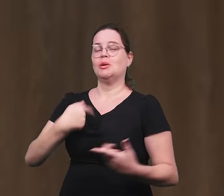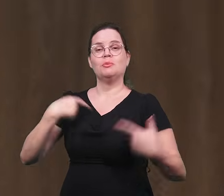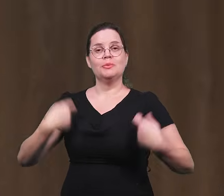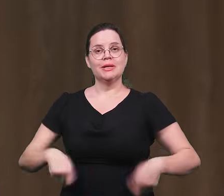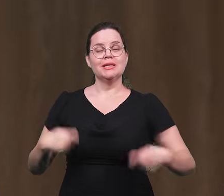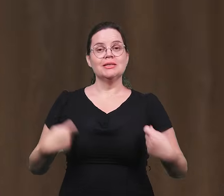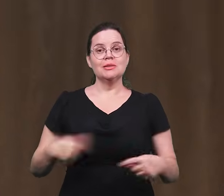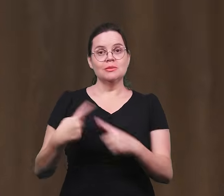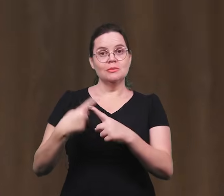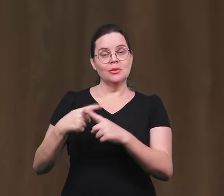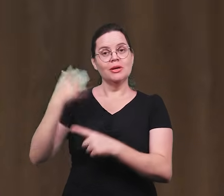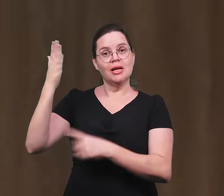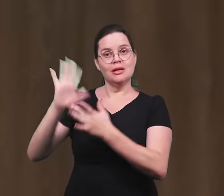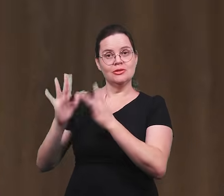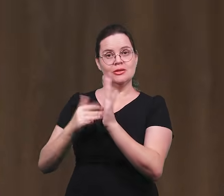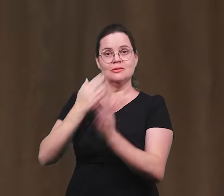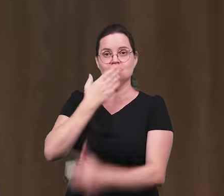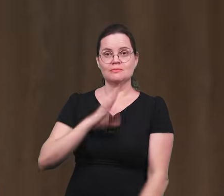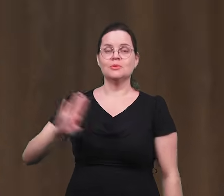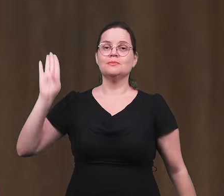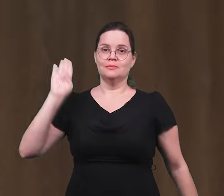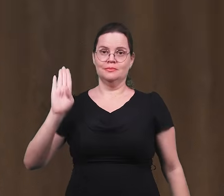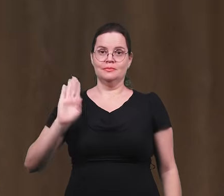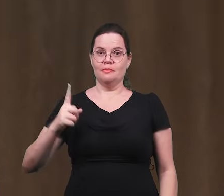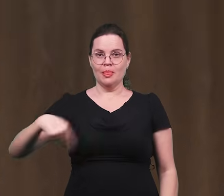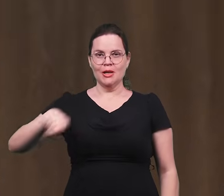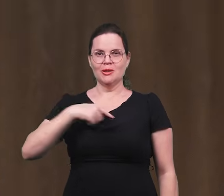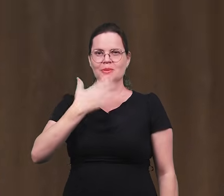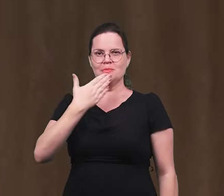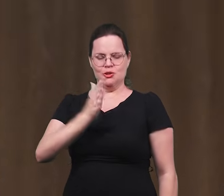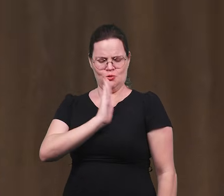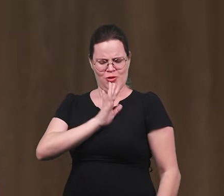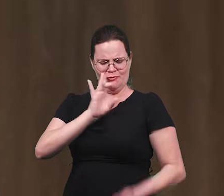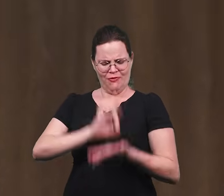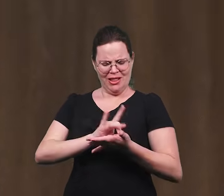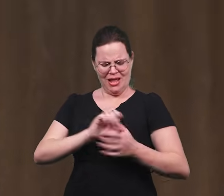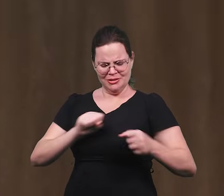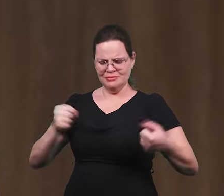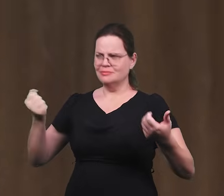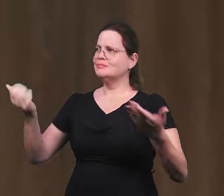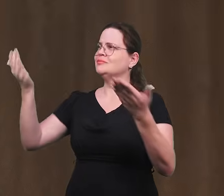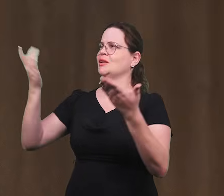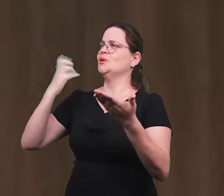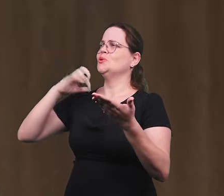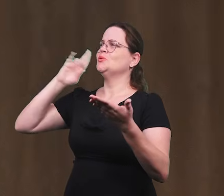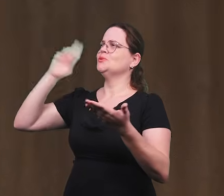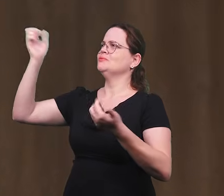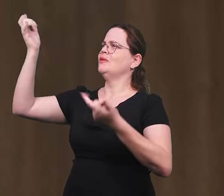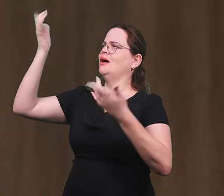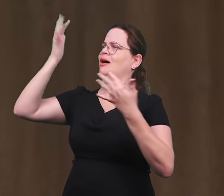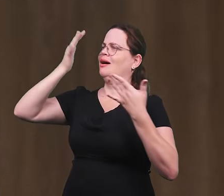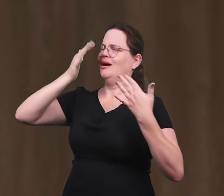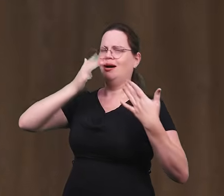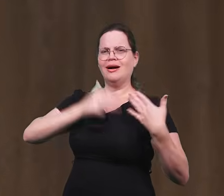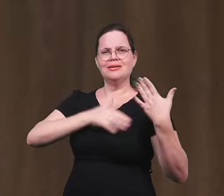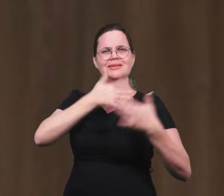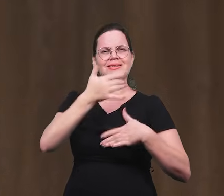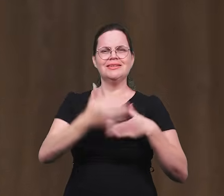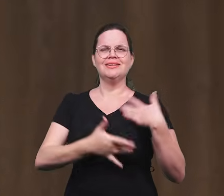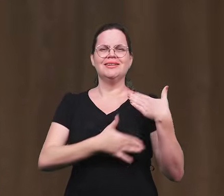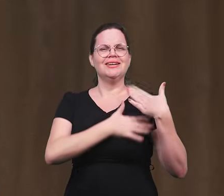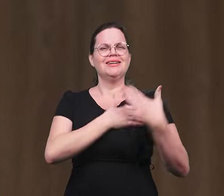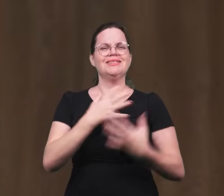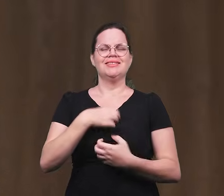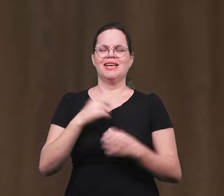nos prometeu isto. E quando nós pedimos de coração, o Senhor nos enche com a água da vida. E o nosso coração se enche de gozo,